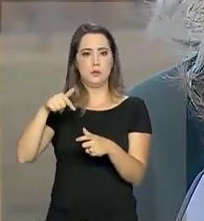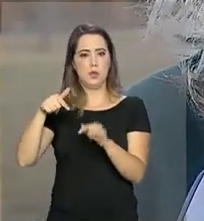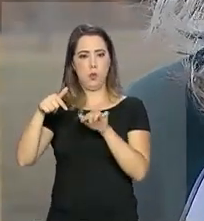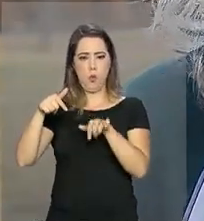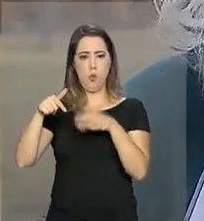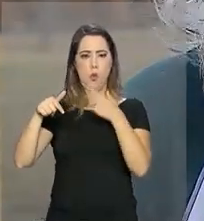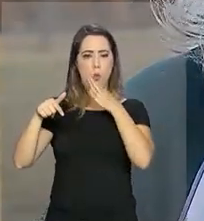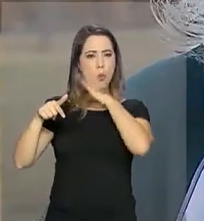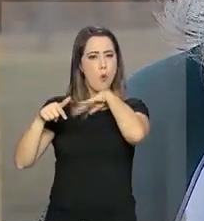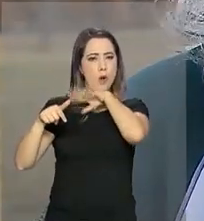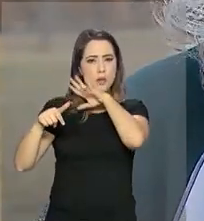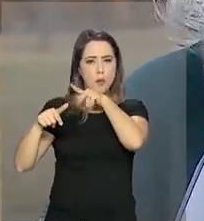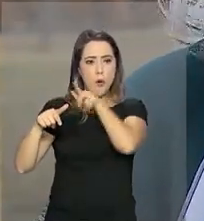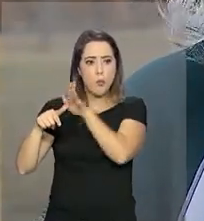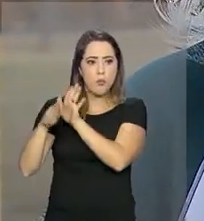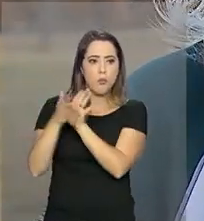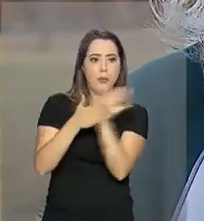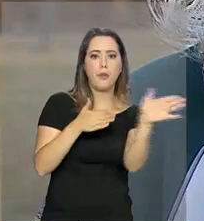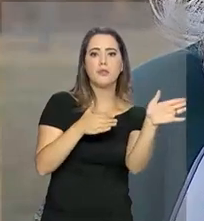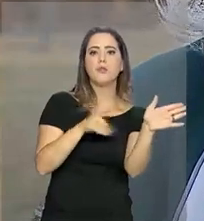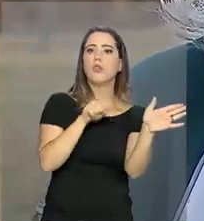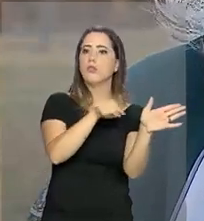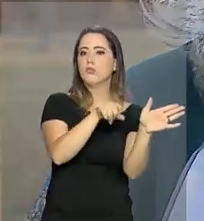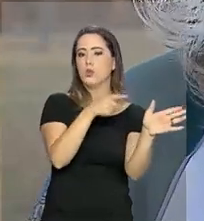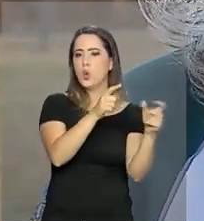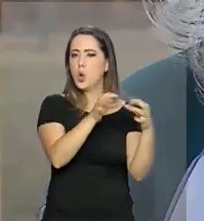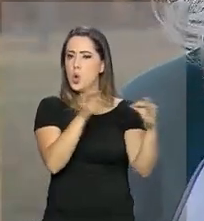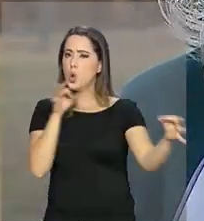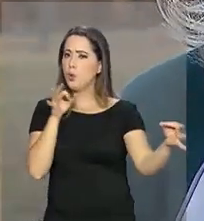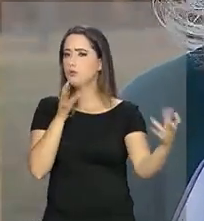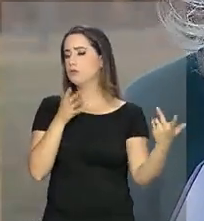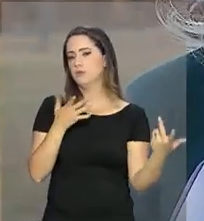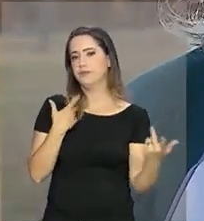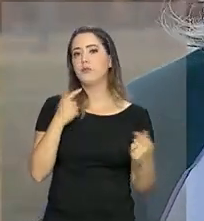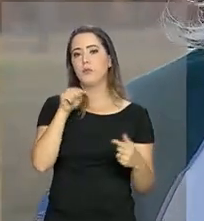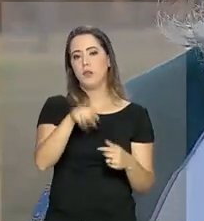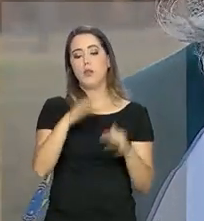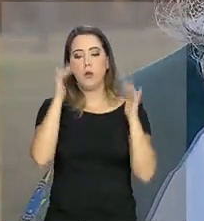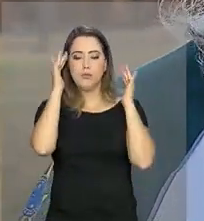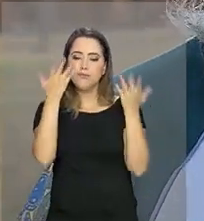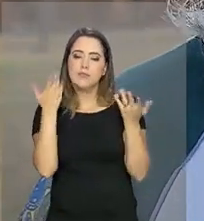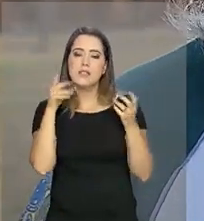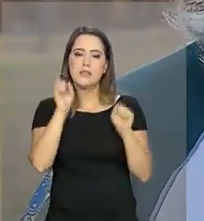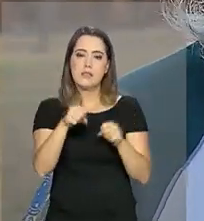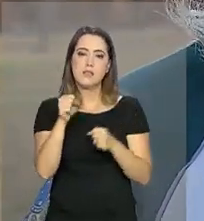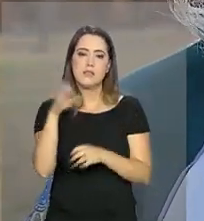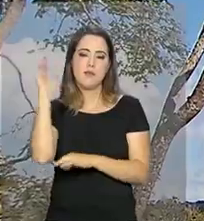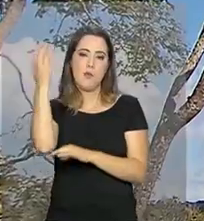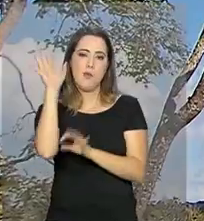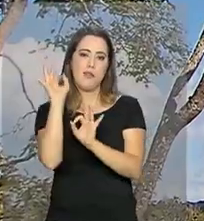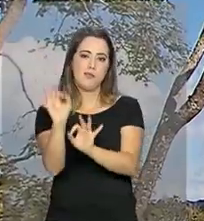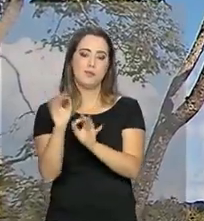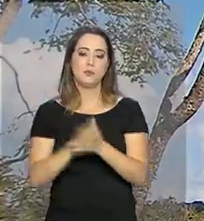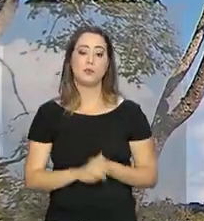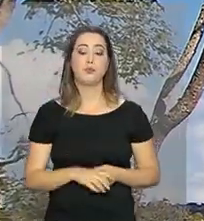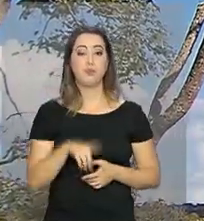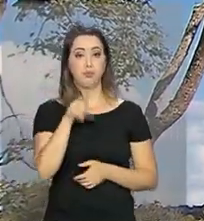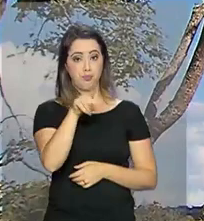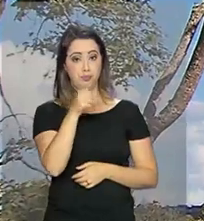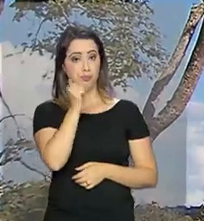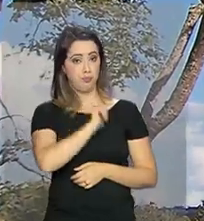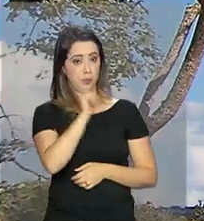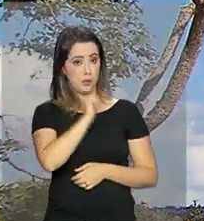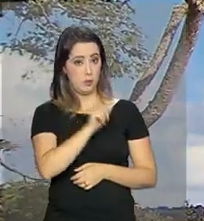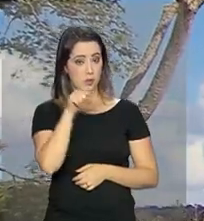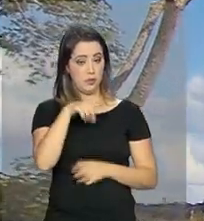afastam então isso é demonstra assim que o parque está cumprindo o objetivo deles de preservação ambiental a chefe do parque nacional